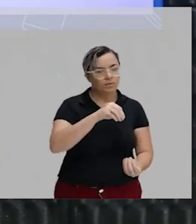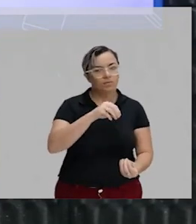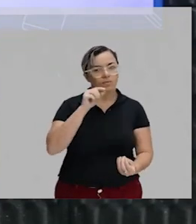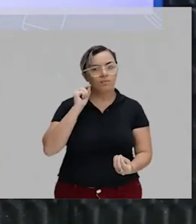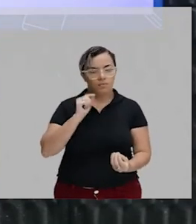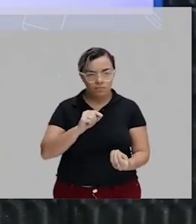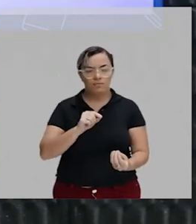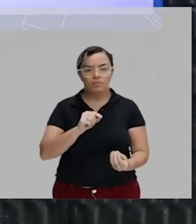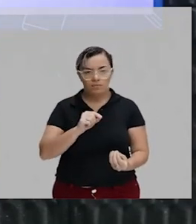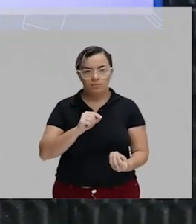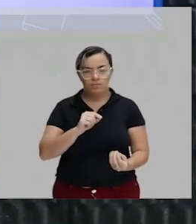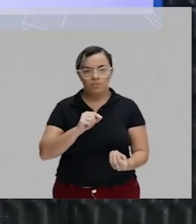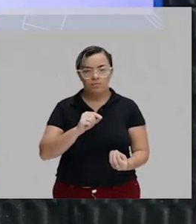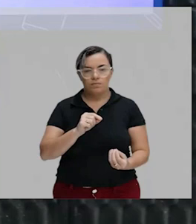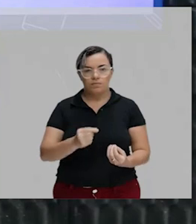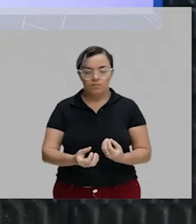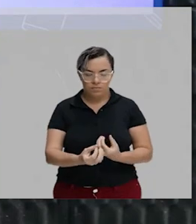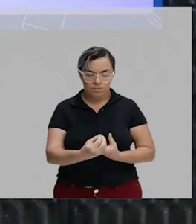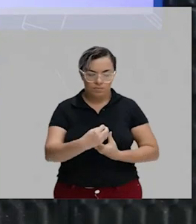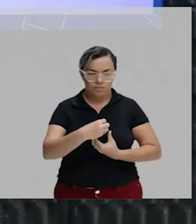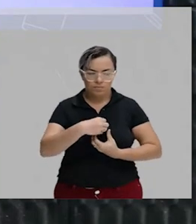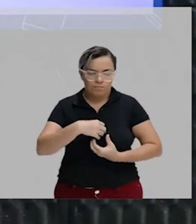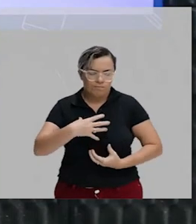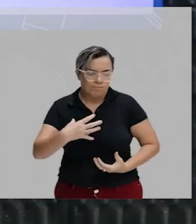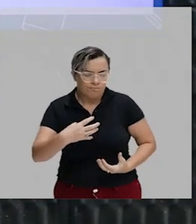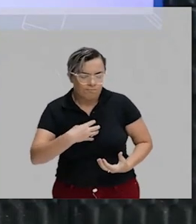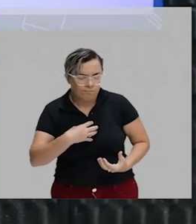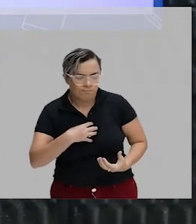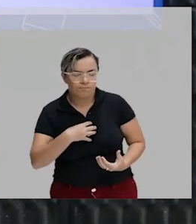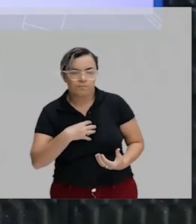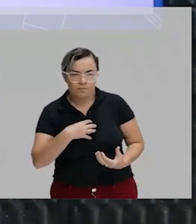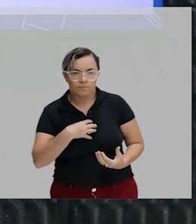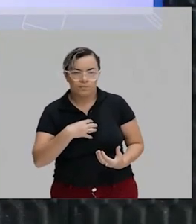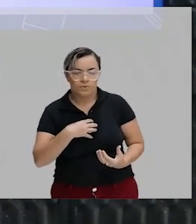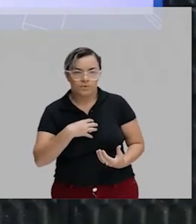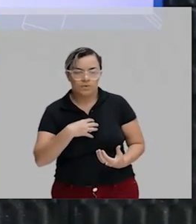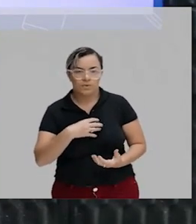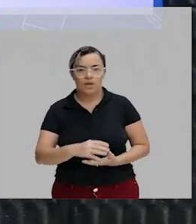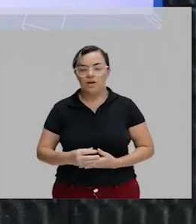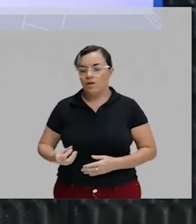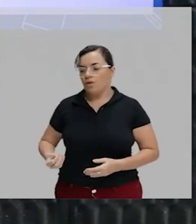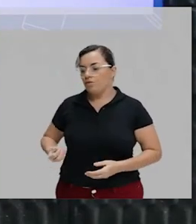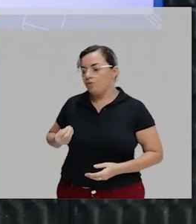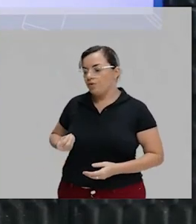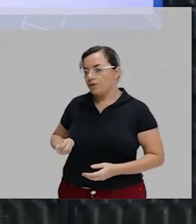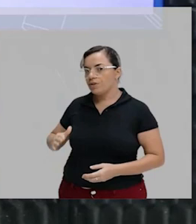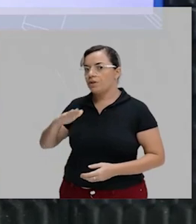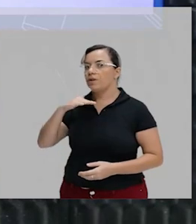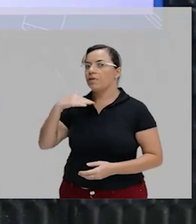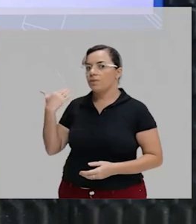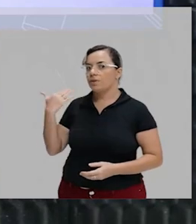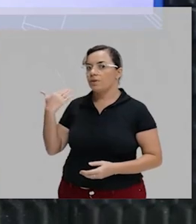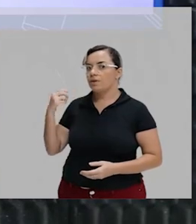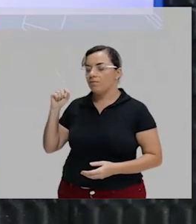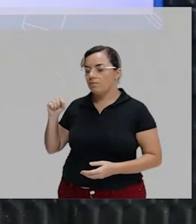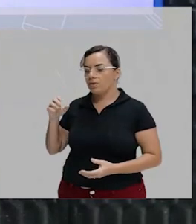a alma é onde nós guardamos os nossos sentimentos certo mas quando a gente fala de vida e morte a alma